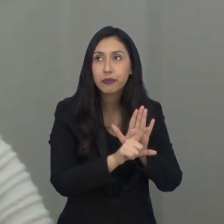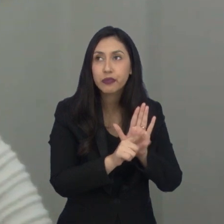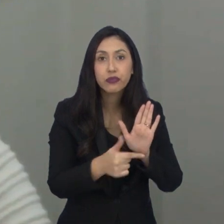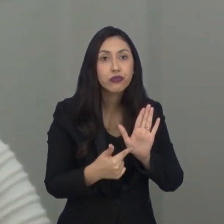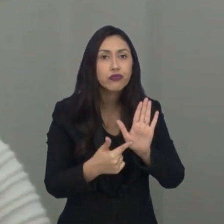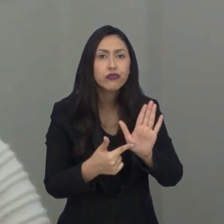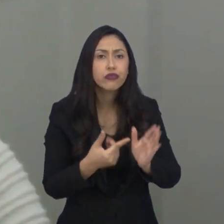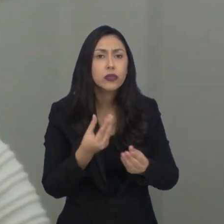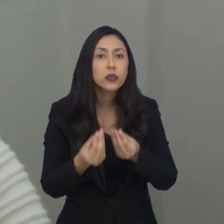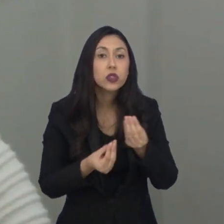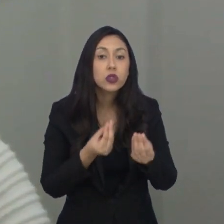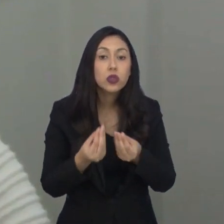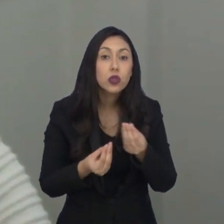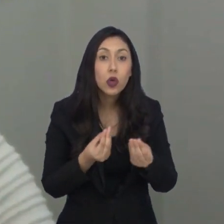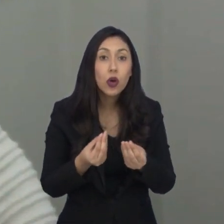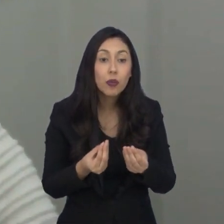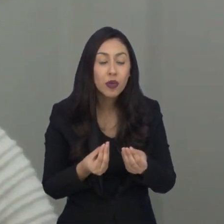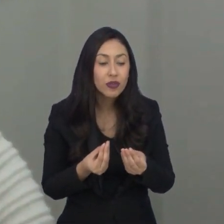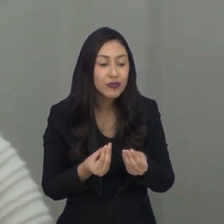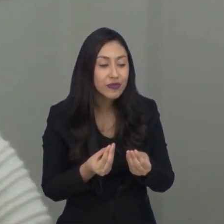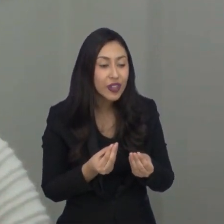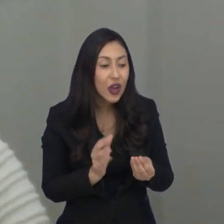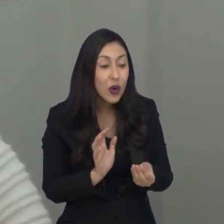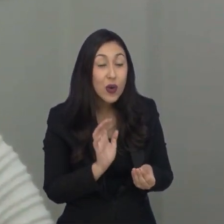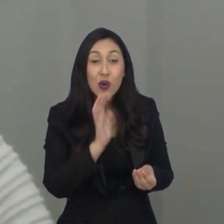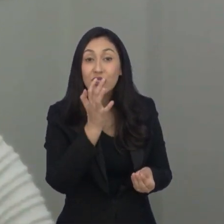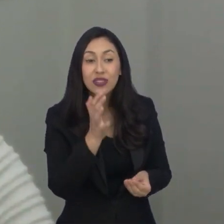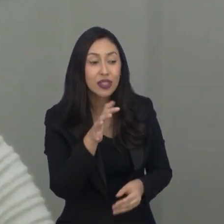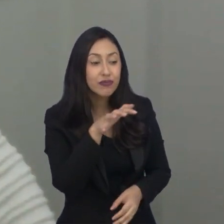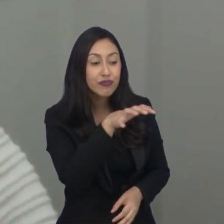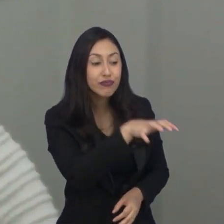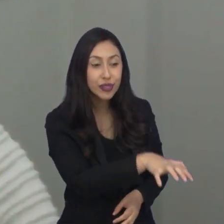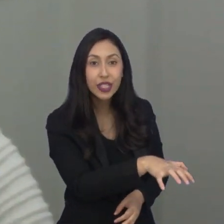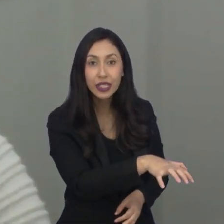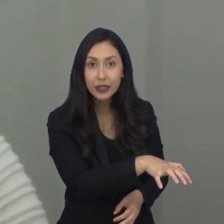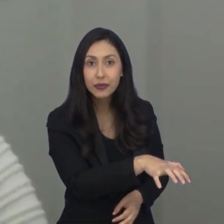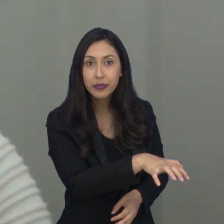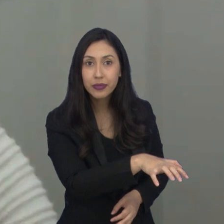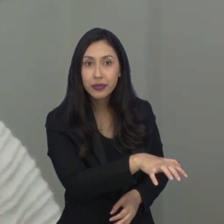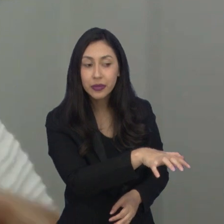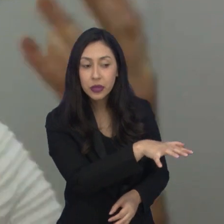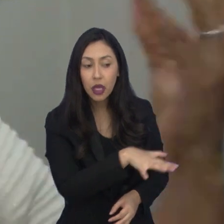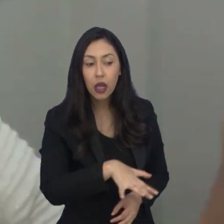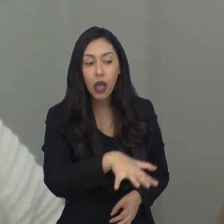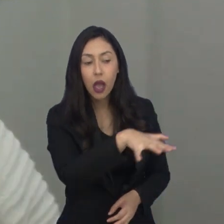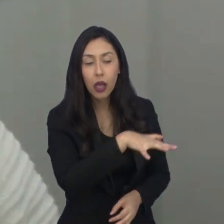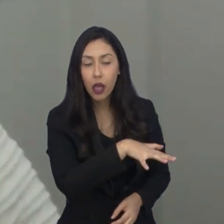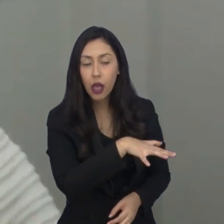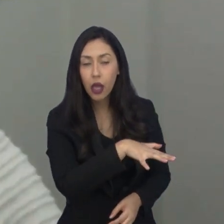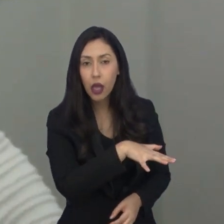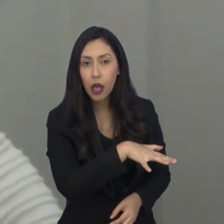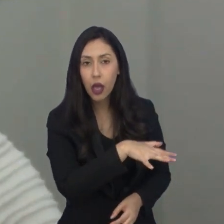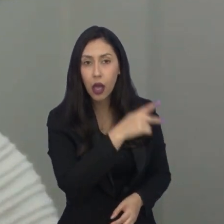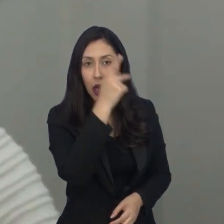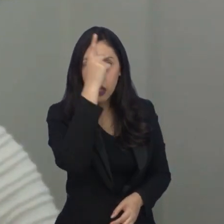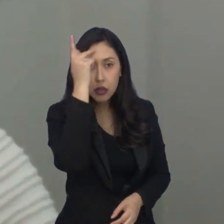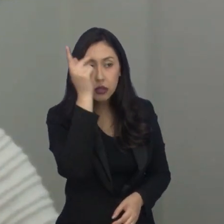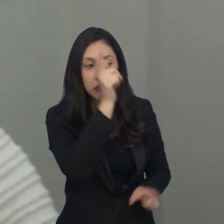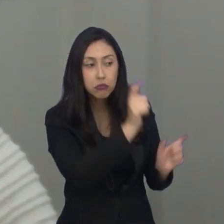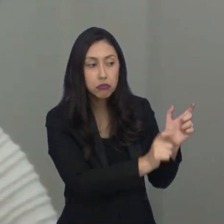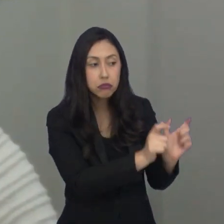funcionar essa REURB-E, em que os próprios moradores, os próprios poceiros, nesse caso